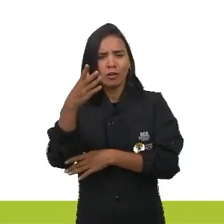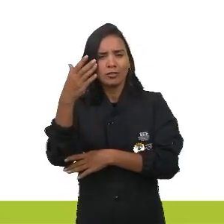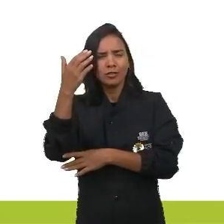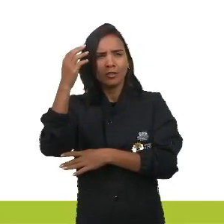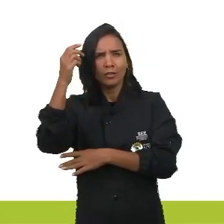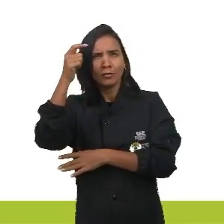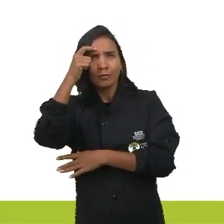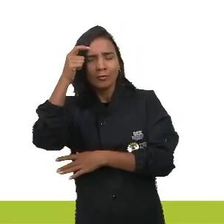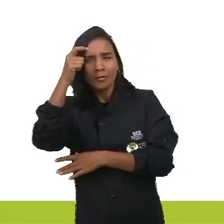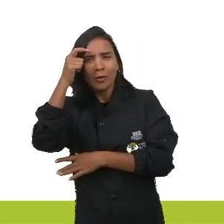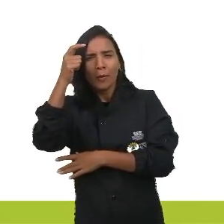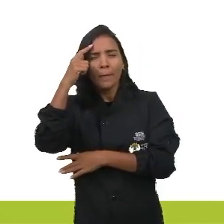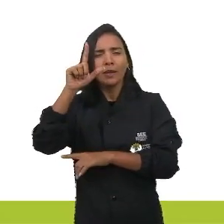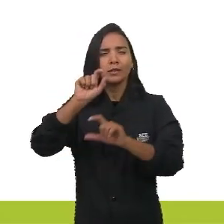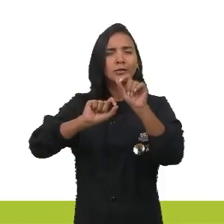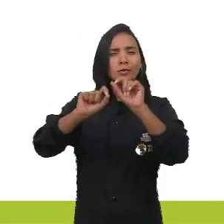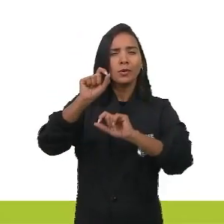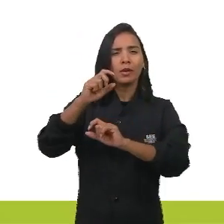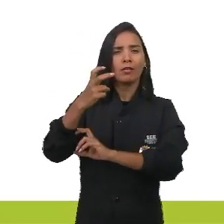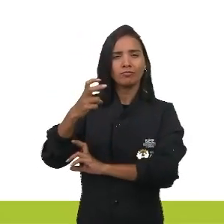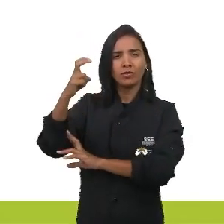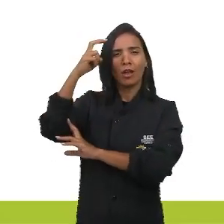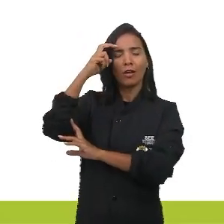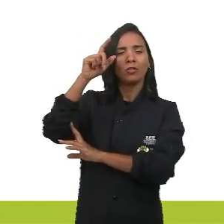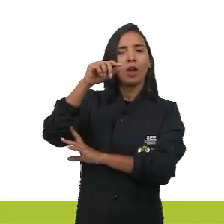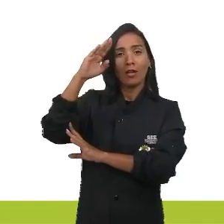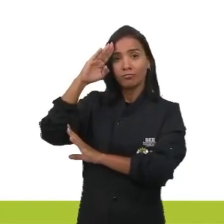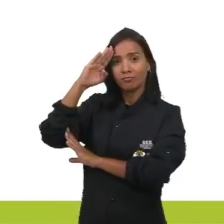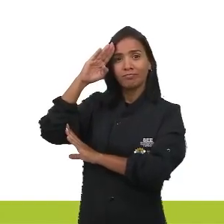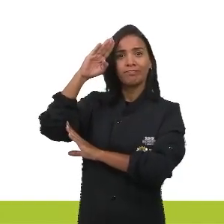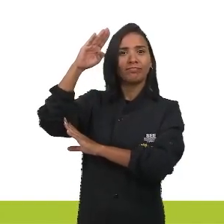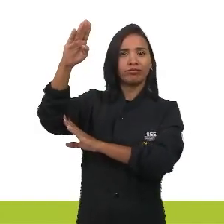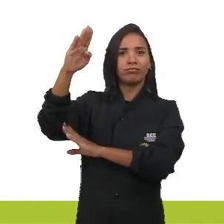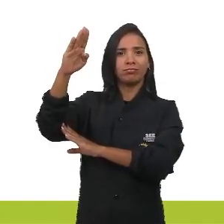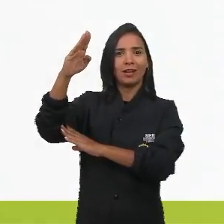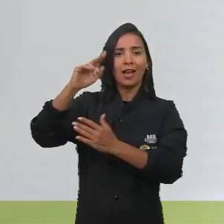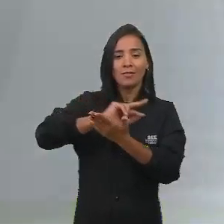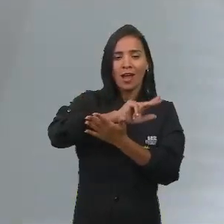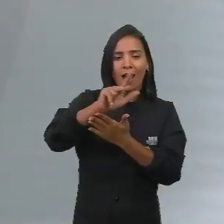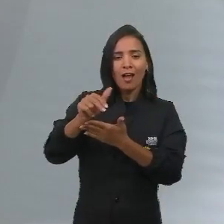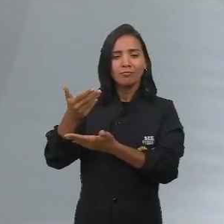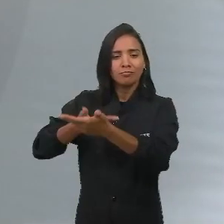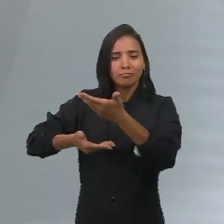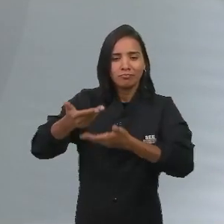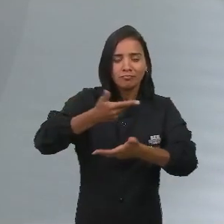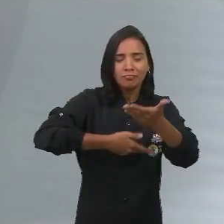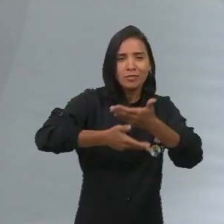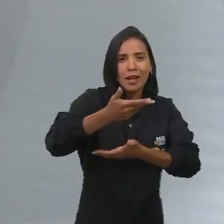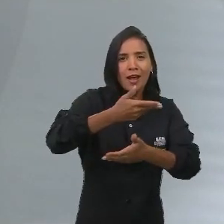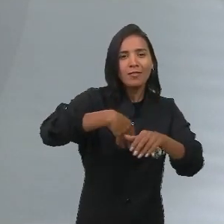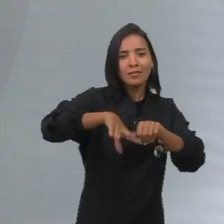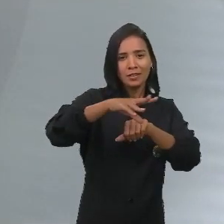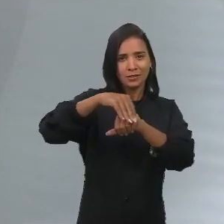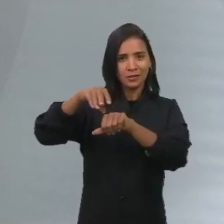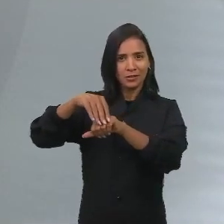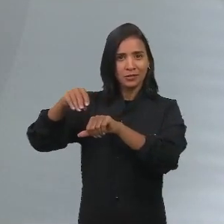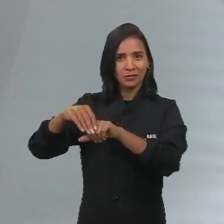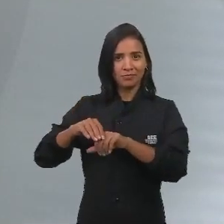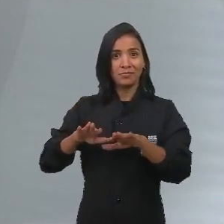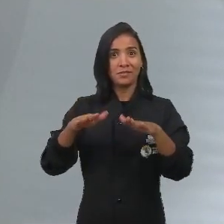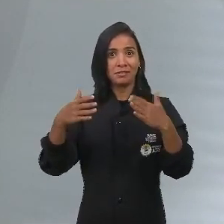fator preponderante nesse intercâmbio de saberes mais uma pausa respira cultura